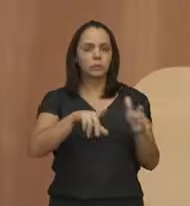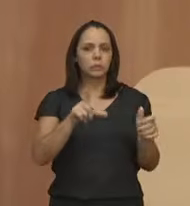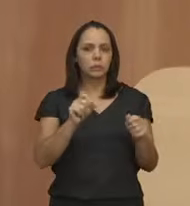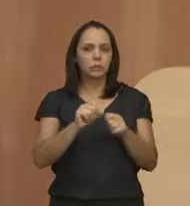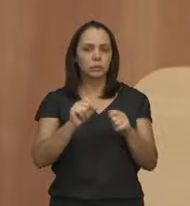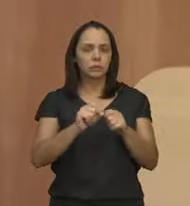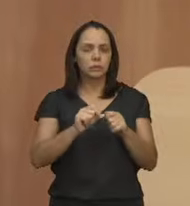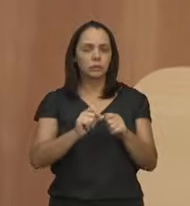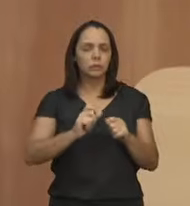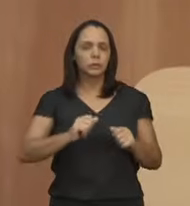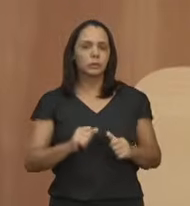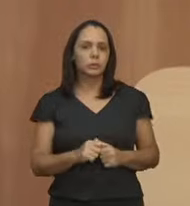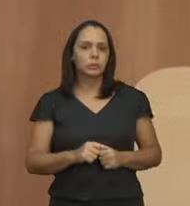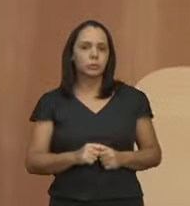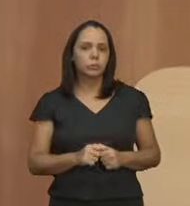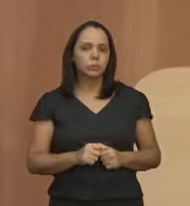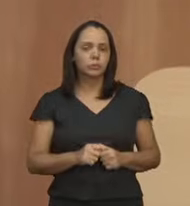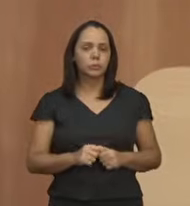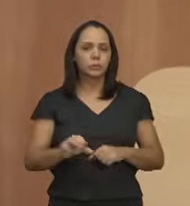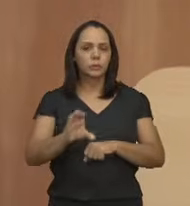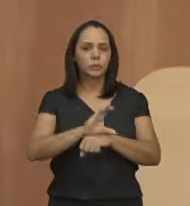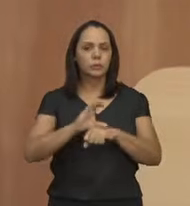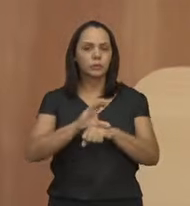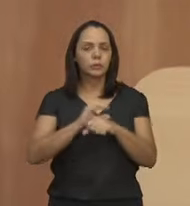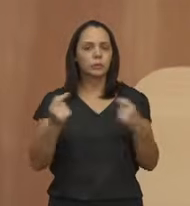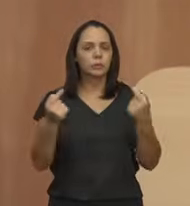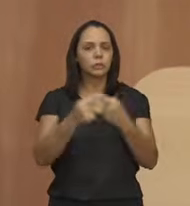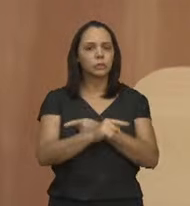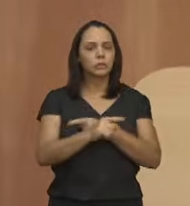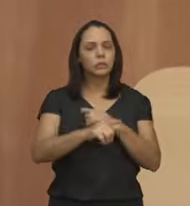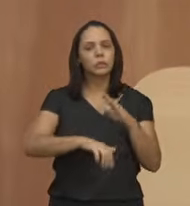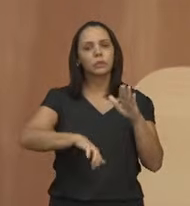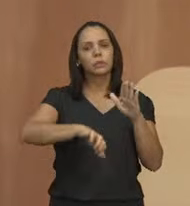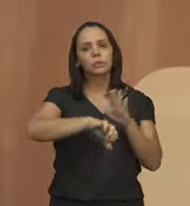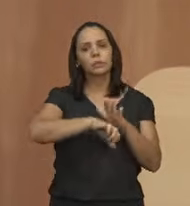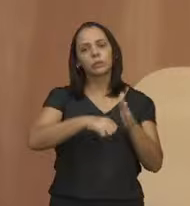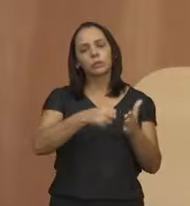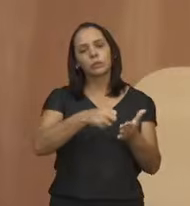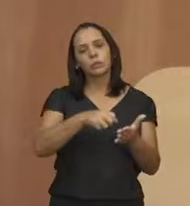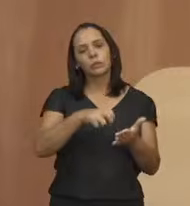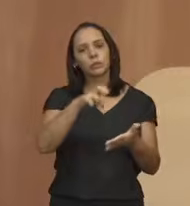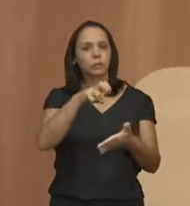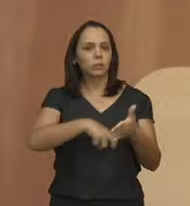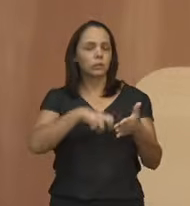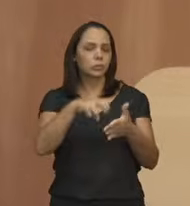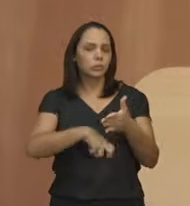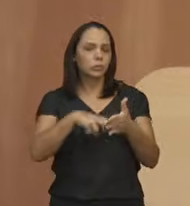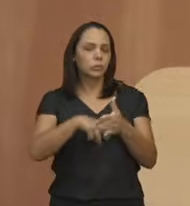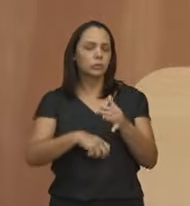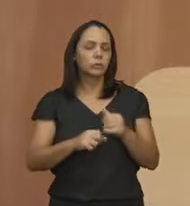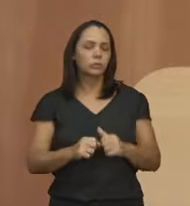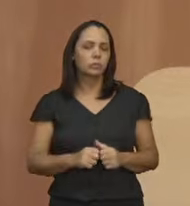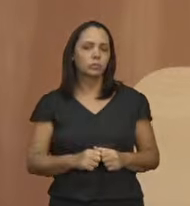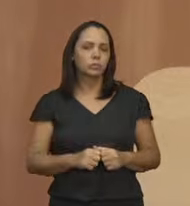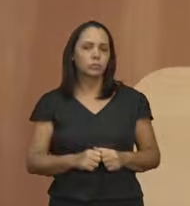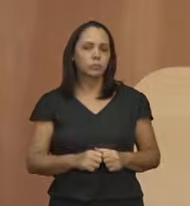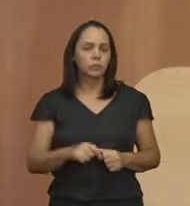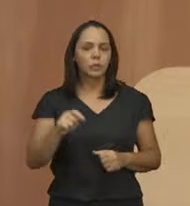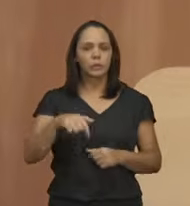A medida que institucionaliza a impunidade aqui no Brasil, uma medida que está sendo